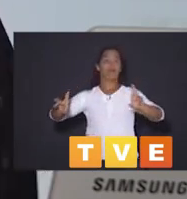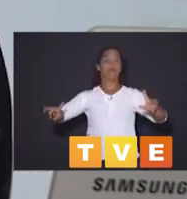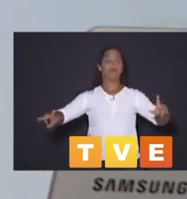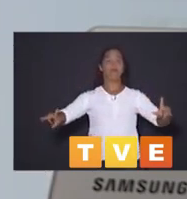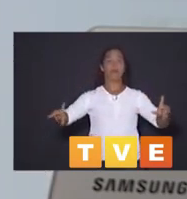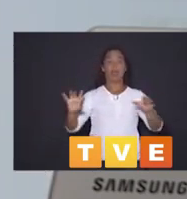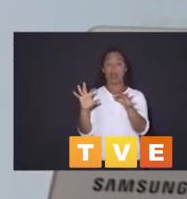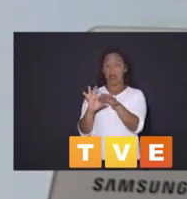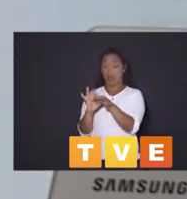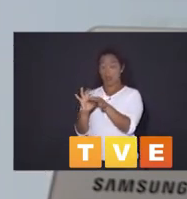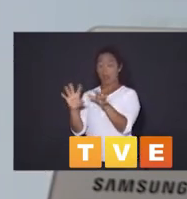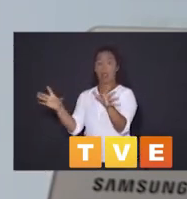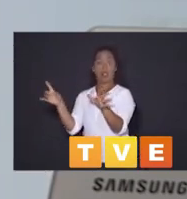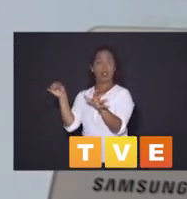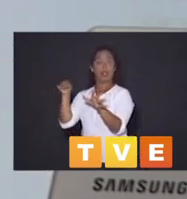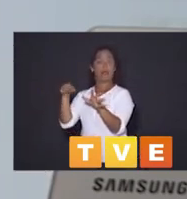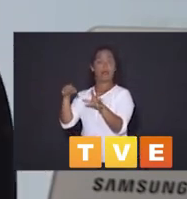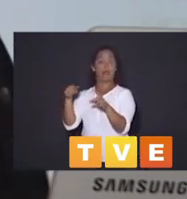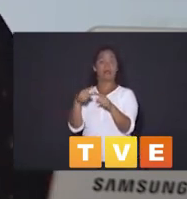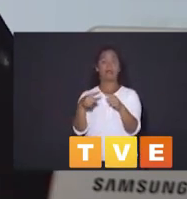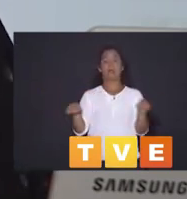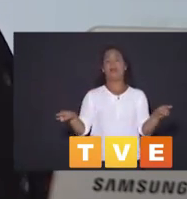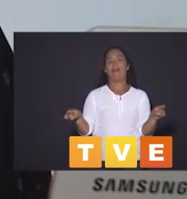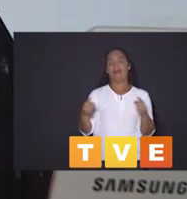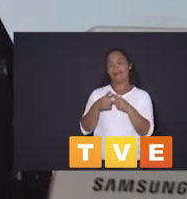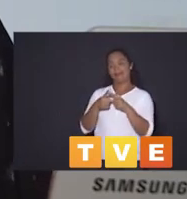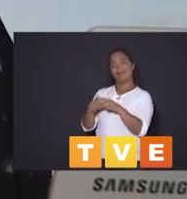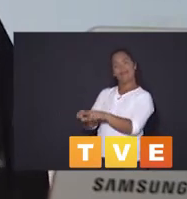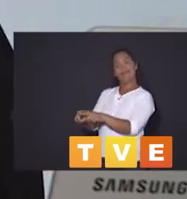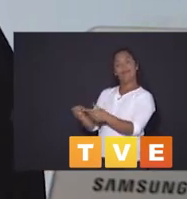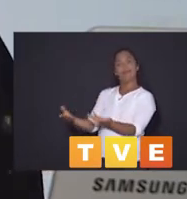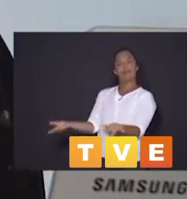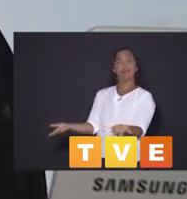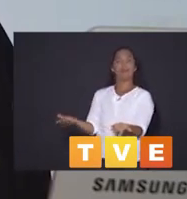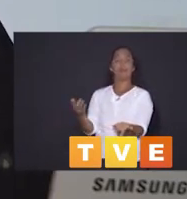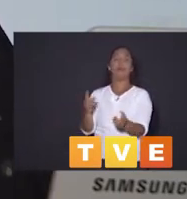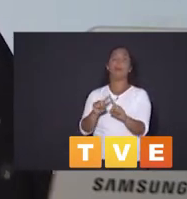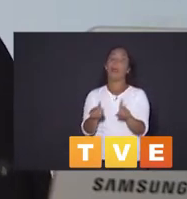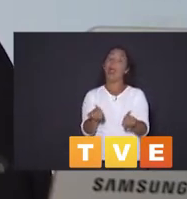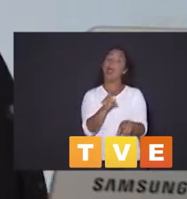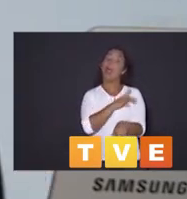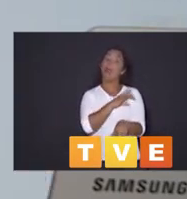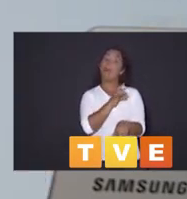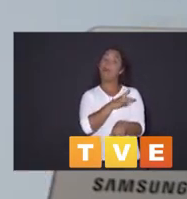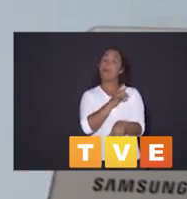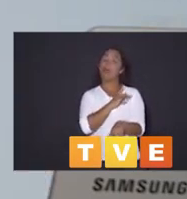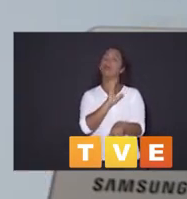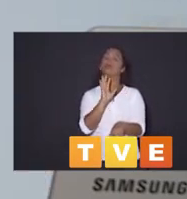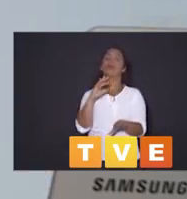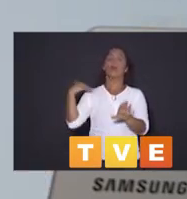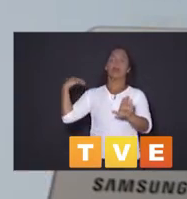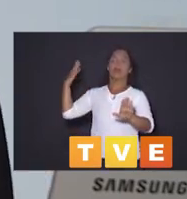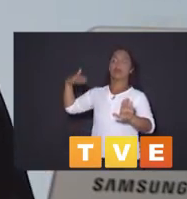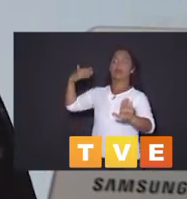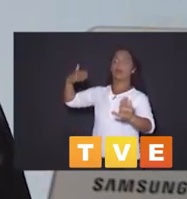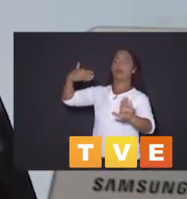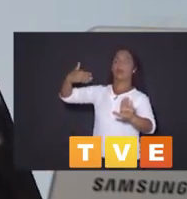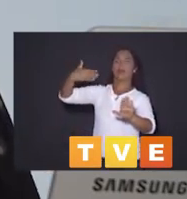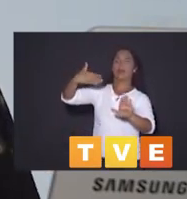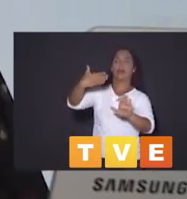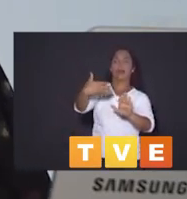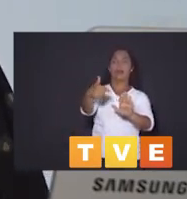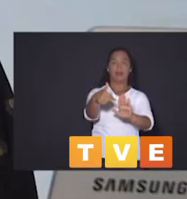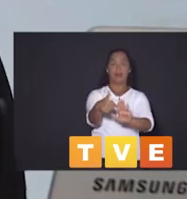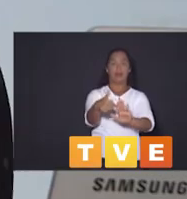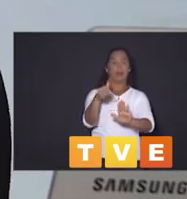de cátedra ea liberdade de aprender ensinar prevista na constituição o meu medo é o que está acontecendo até lá né até lá